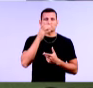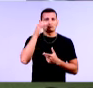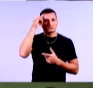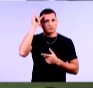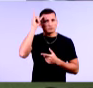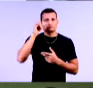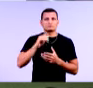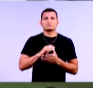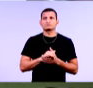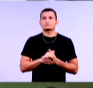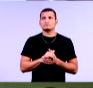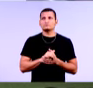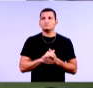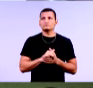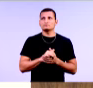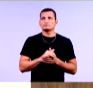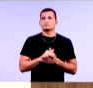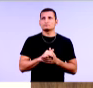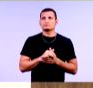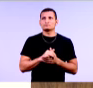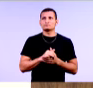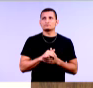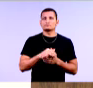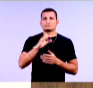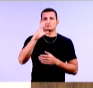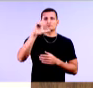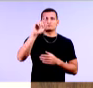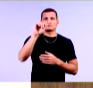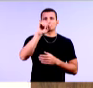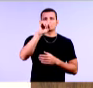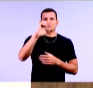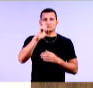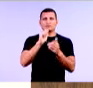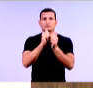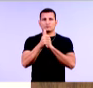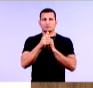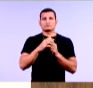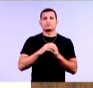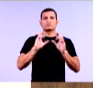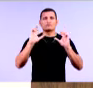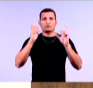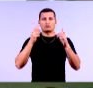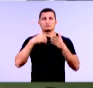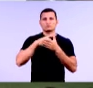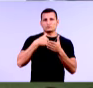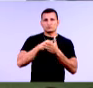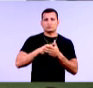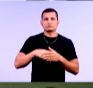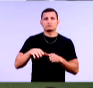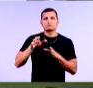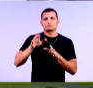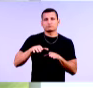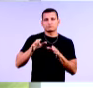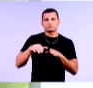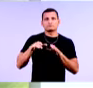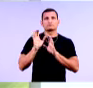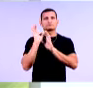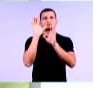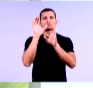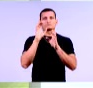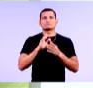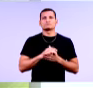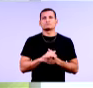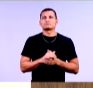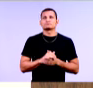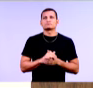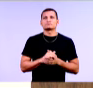classe esporte, né? Eram 3 aqui. E os objetos, vôlei, futebol e basquete. Perfeito, 10. gente, perfeito. 10, perfeito. E